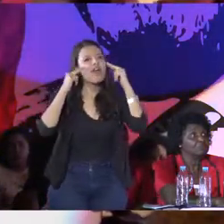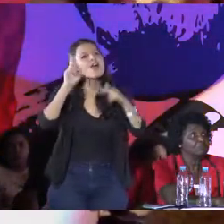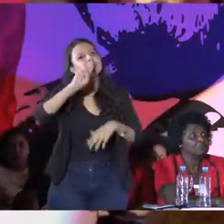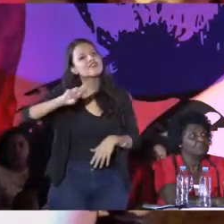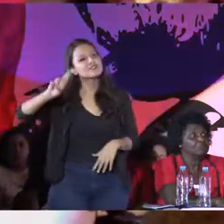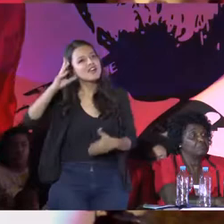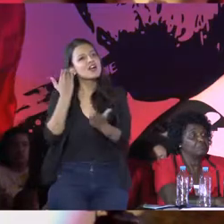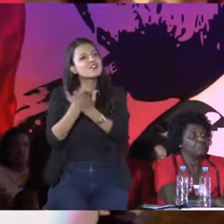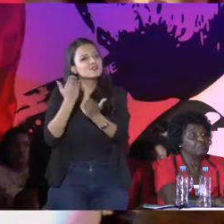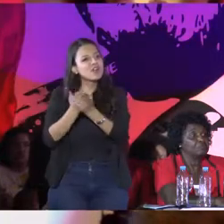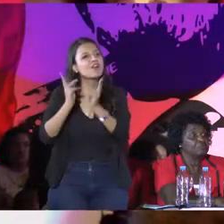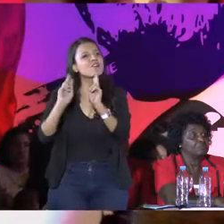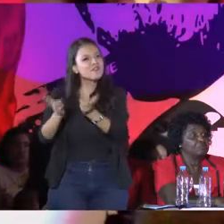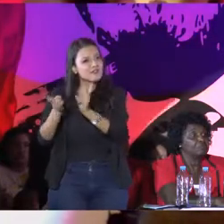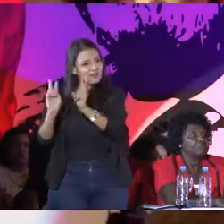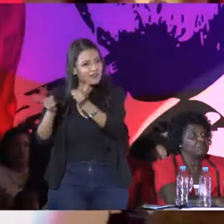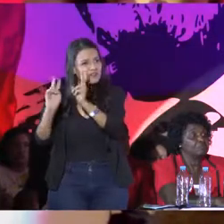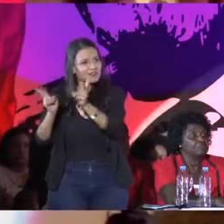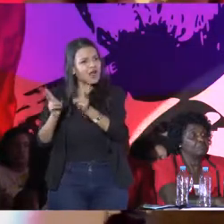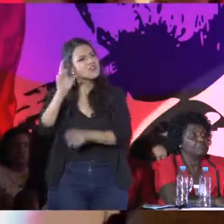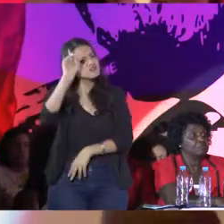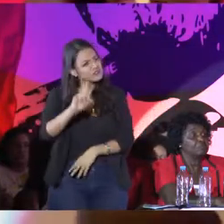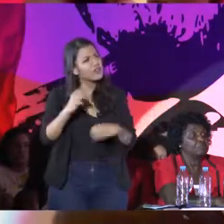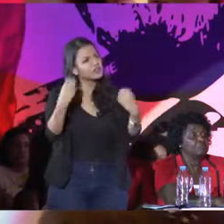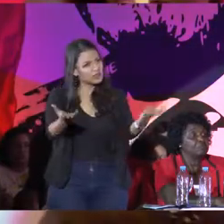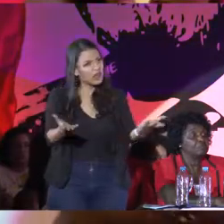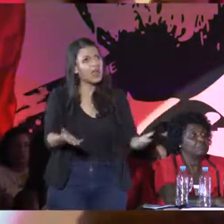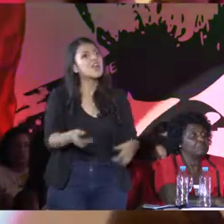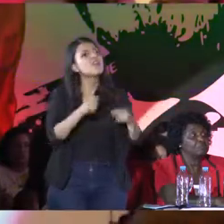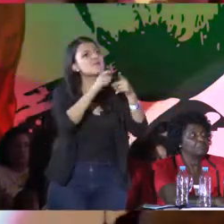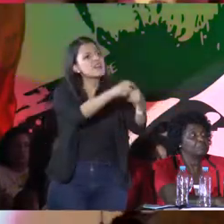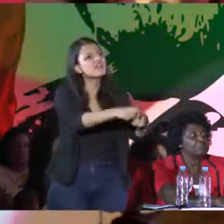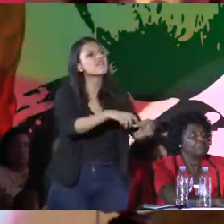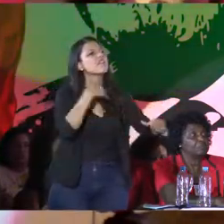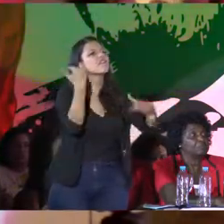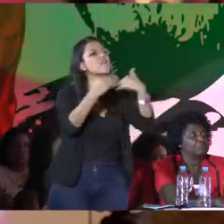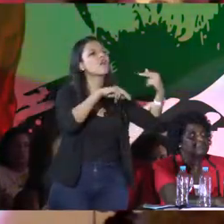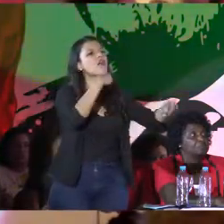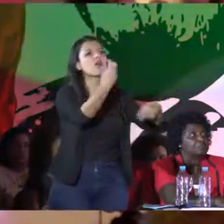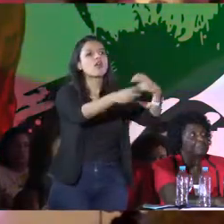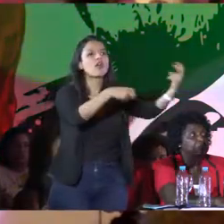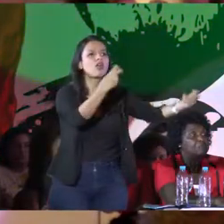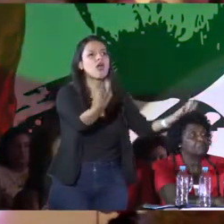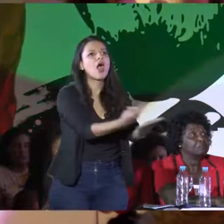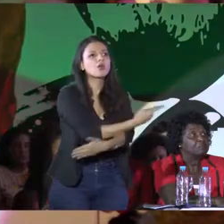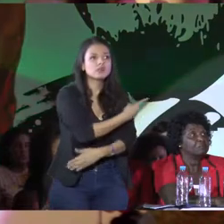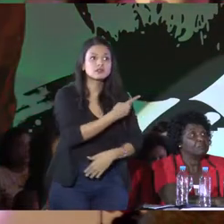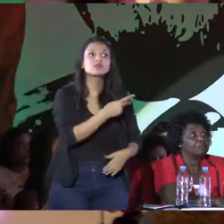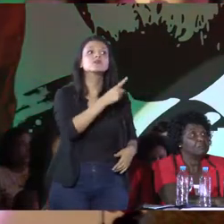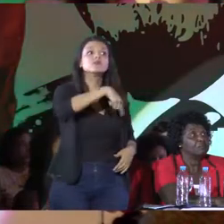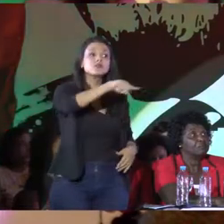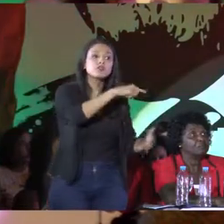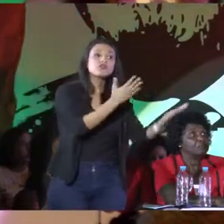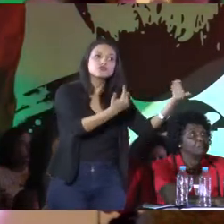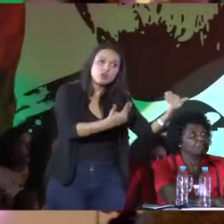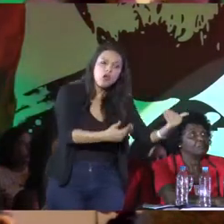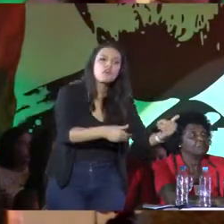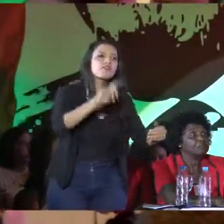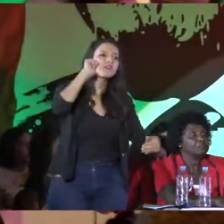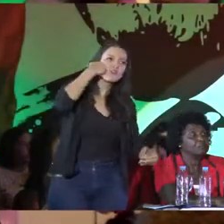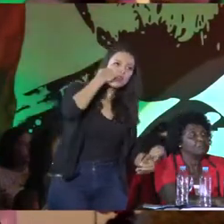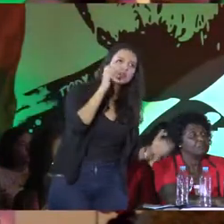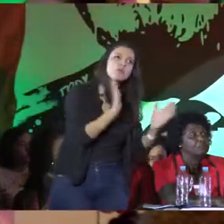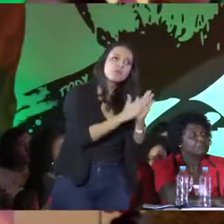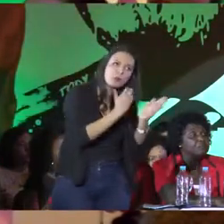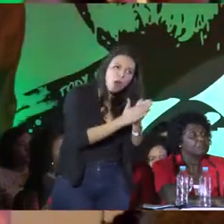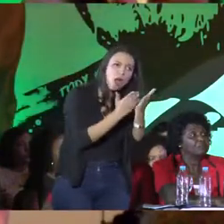em permanecer na universidade, em não ser exterminada nas periferias, como acontece hoje com a juventude pobre e negra, e ter o direito